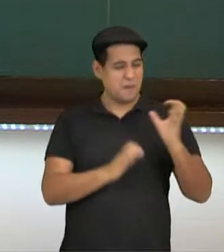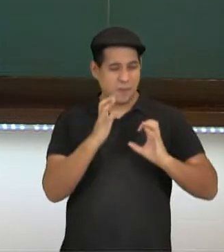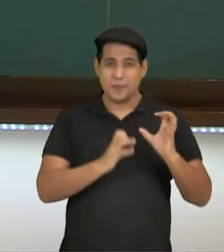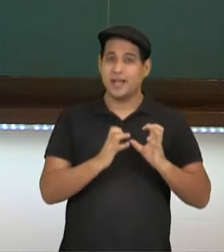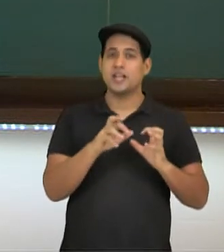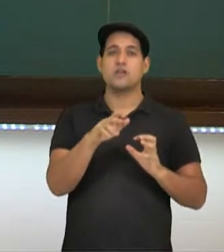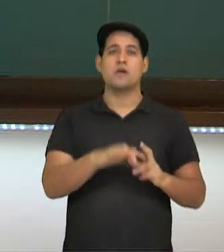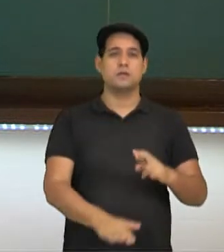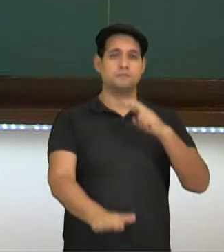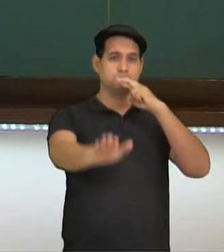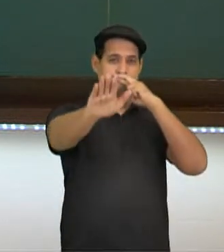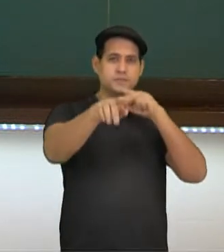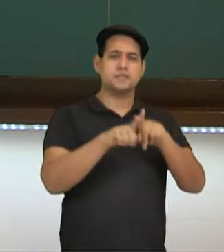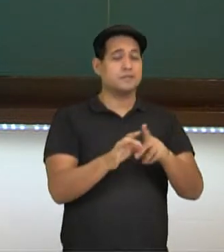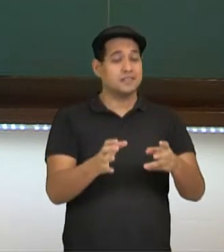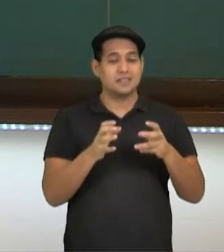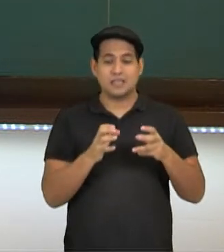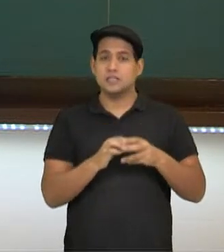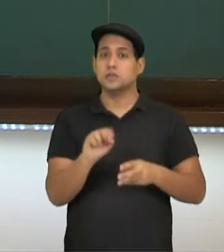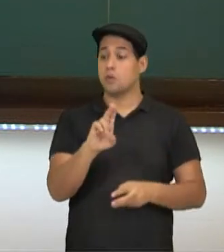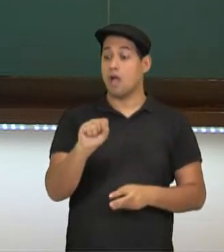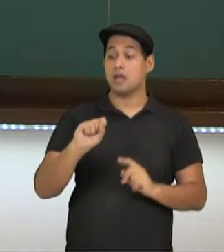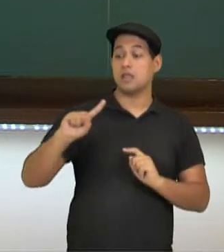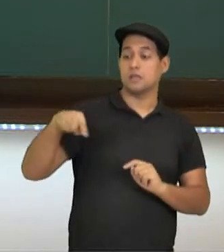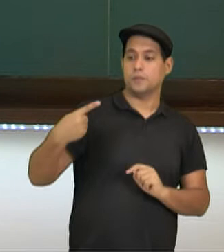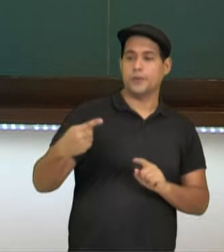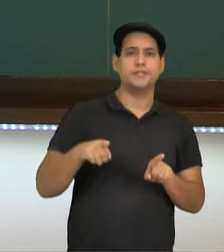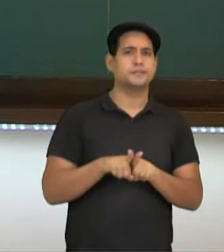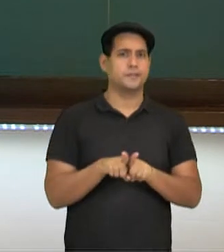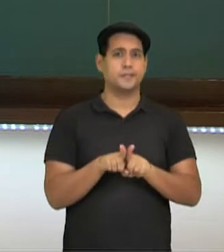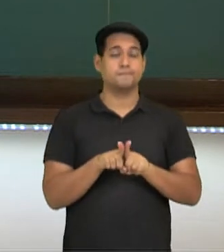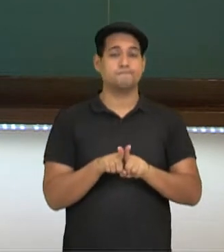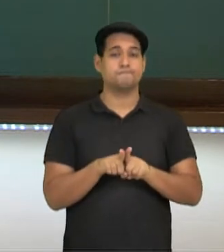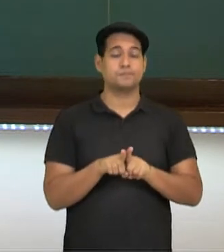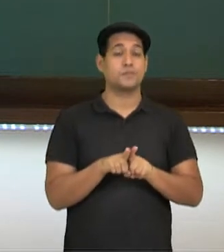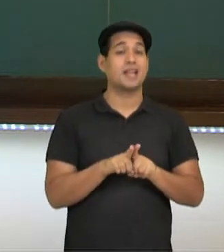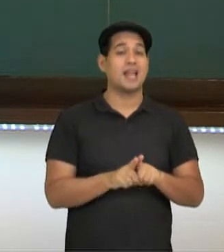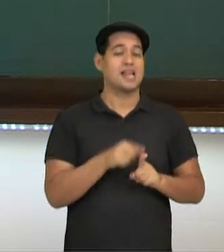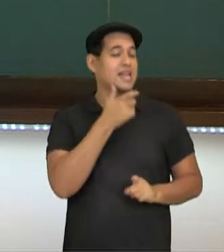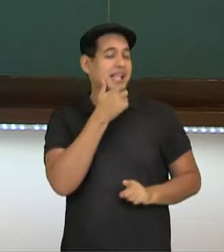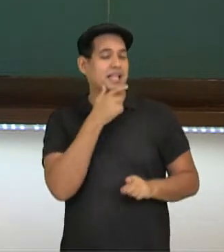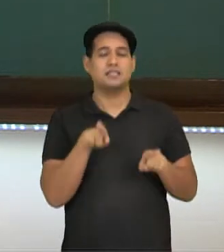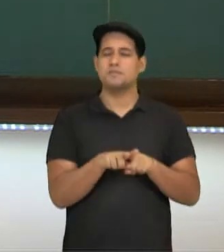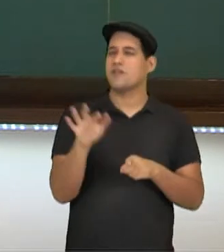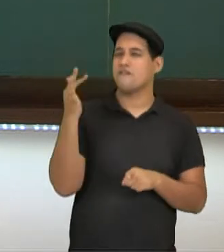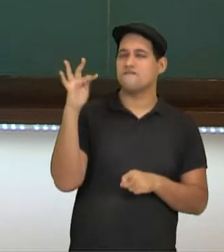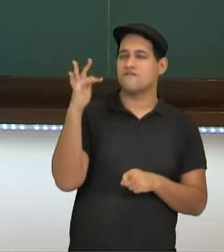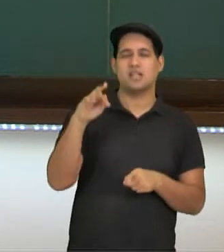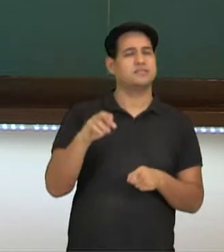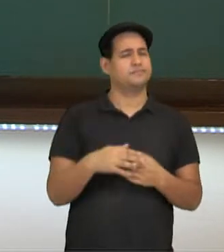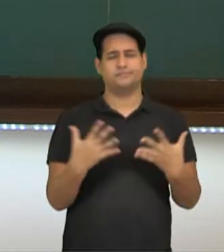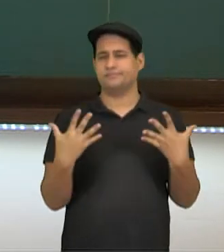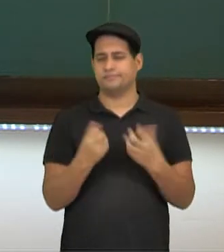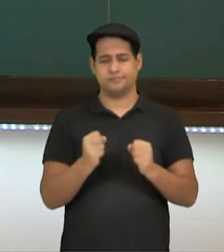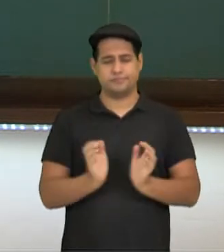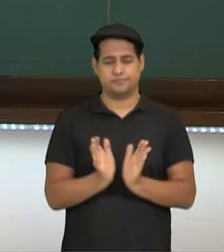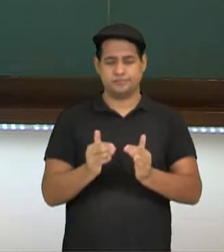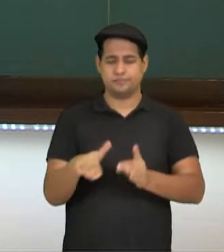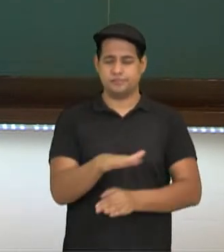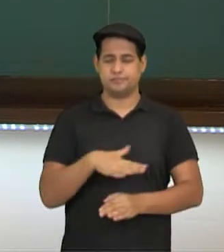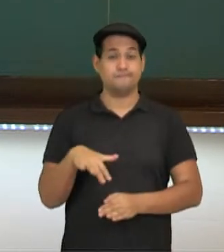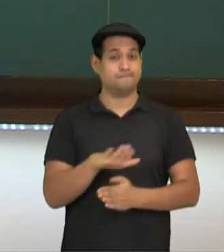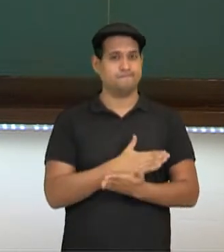Adolf Hitler quis deixar a União Soviética para depois, a Inglaterra e a França também não poderiam acumular tantos inimigos no